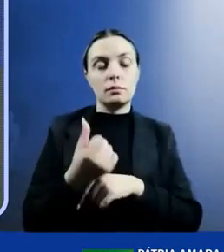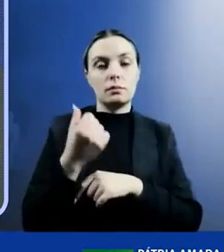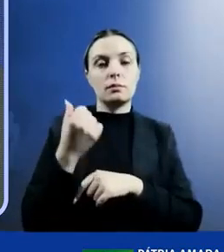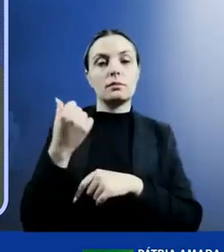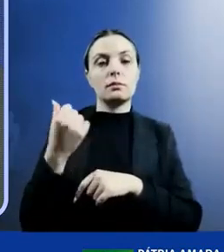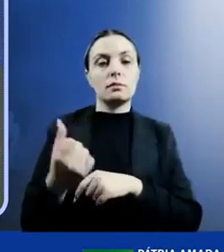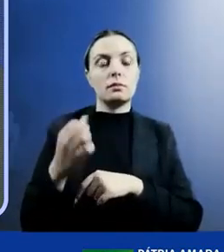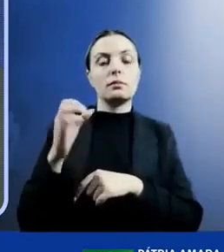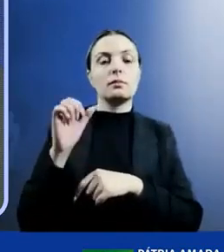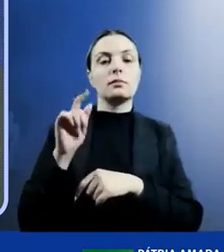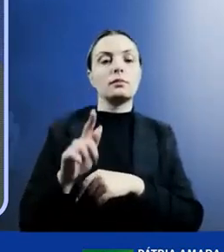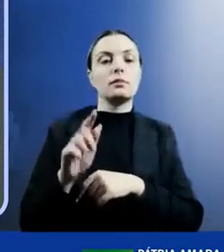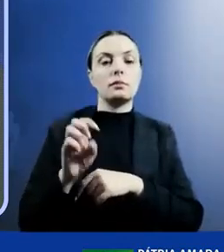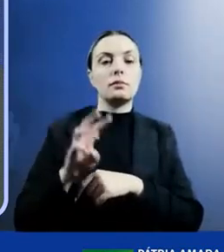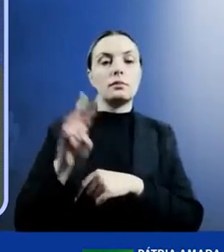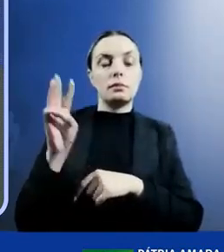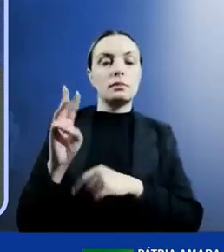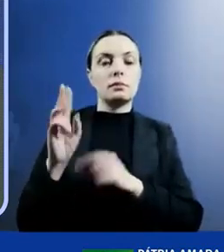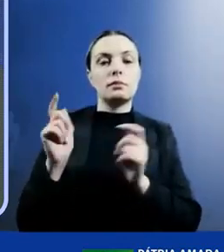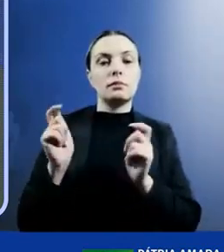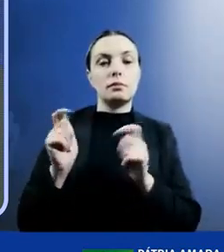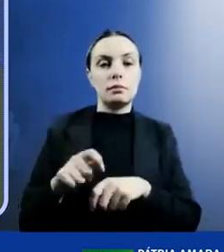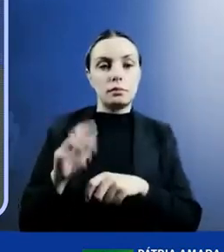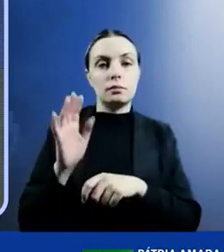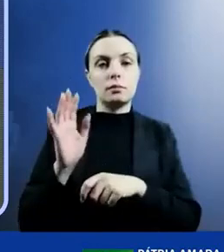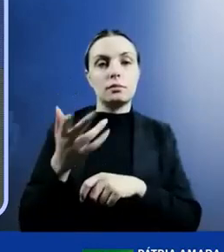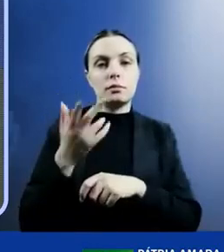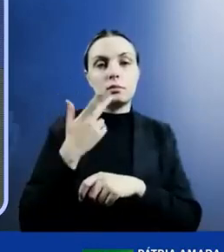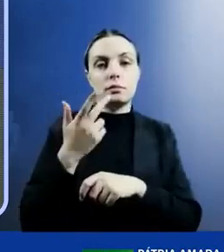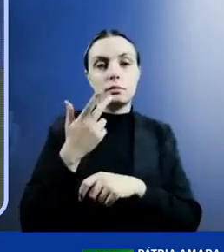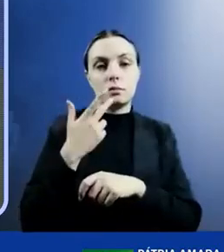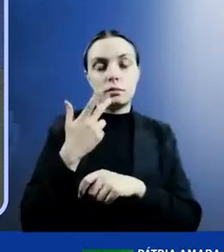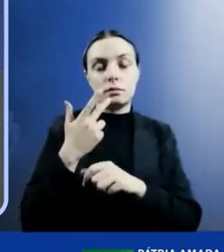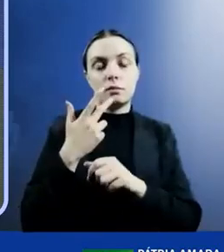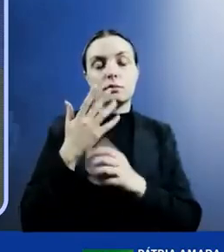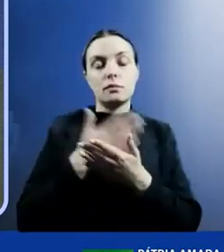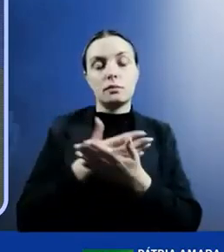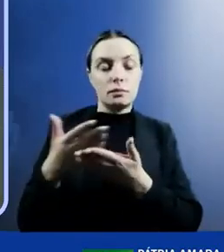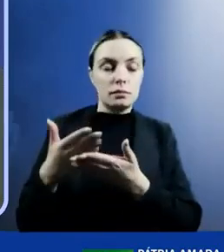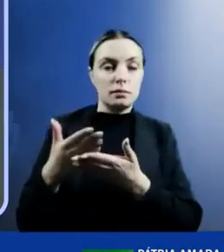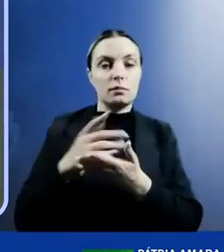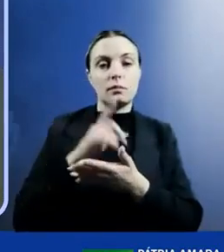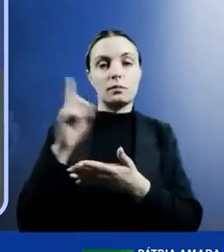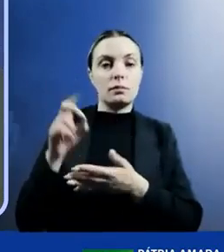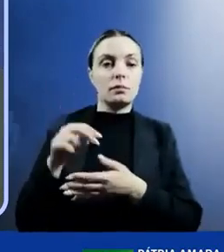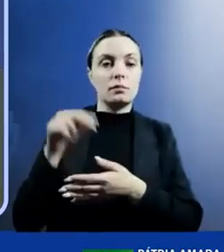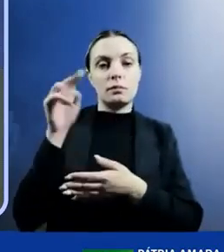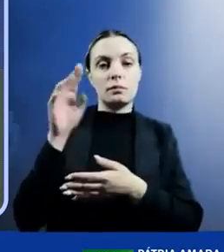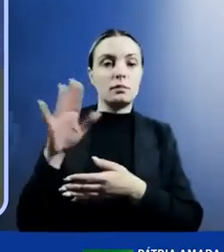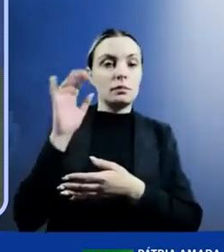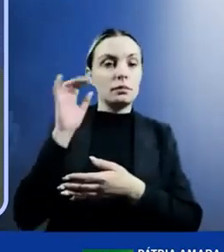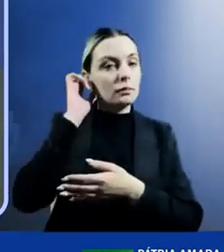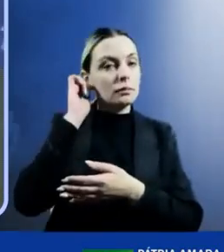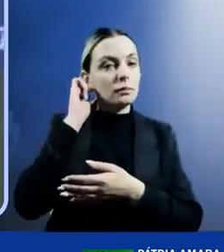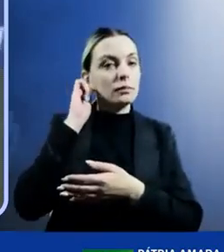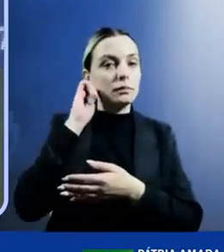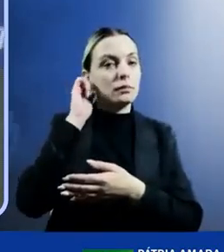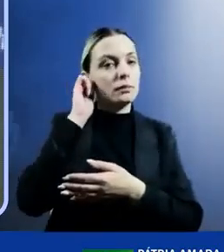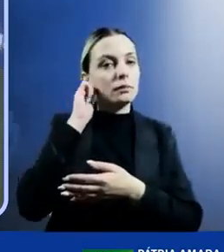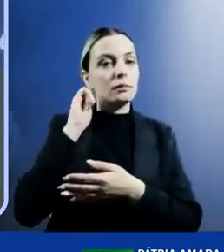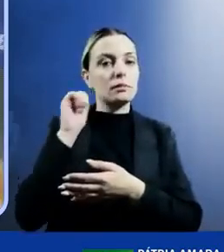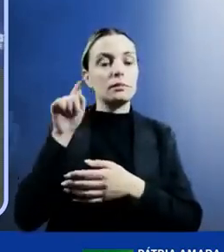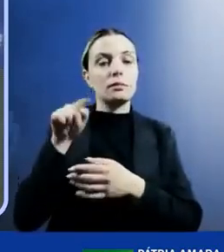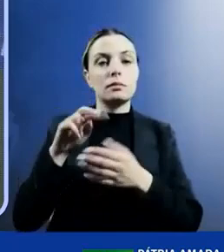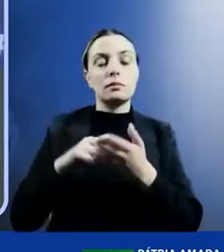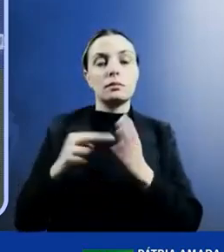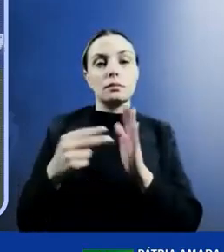de potência que já foram outorgados no Nordeste. Isso significa praticamente 5 vezes a potência